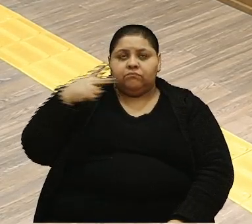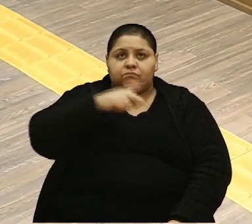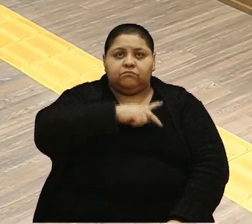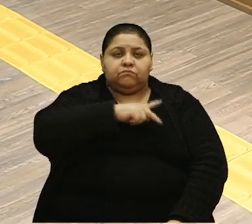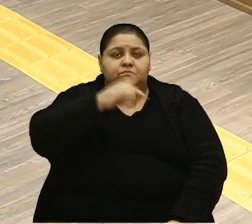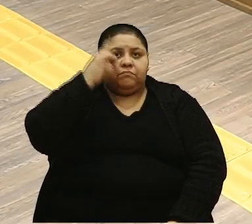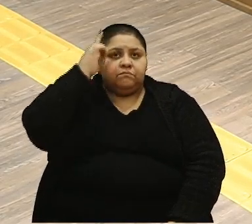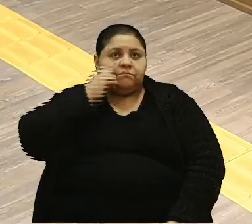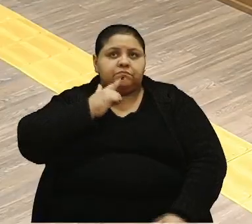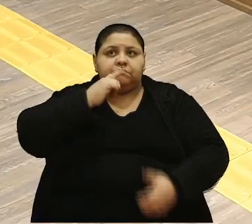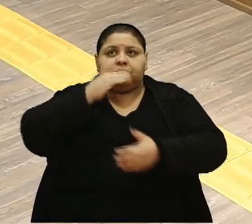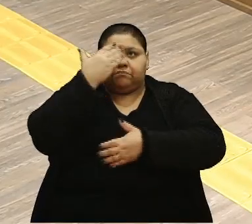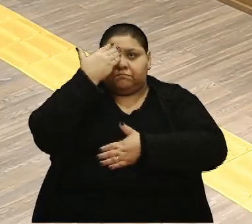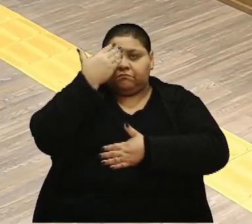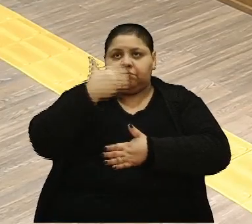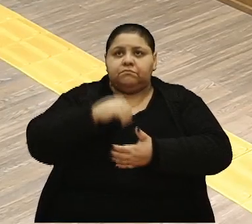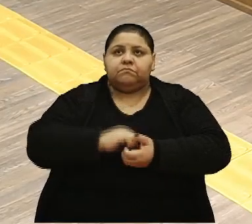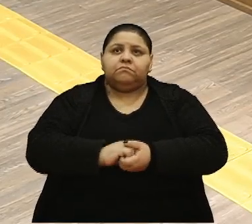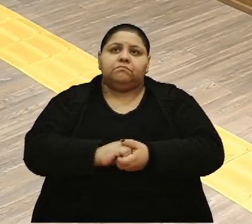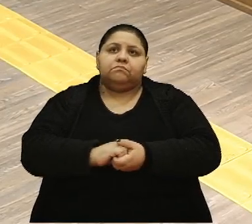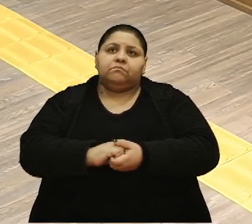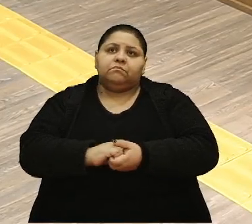Lucas Carenhato. Obrigado.